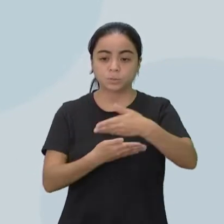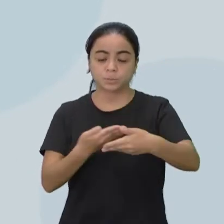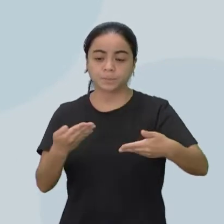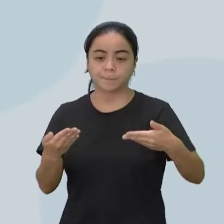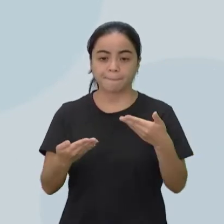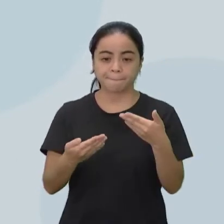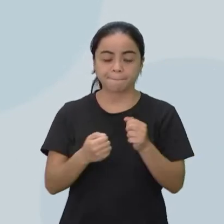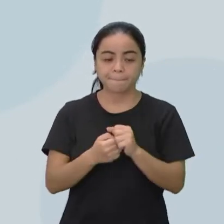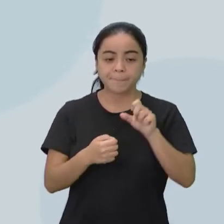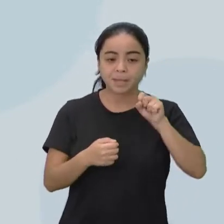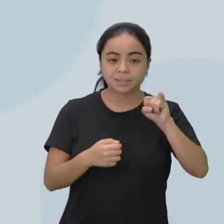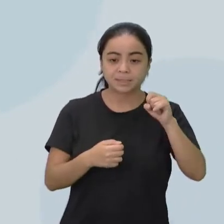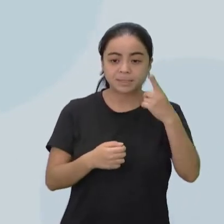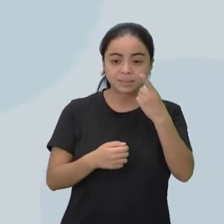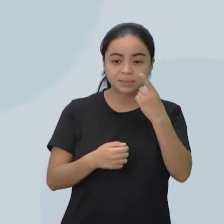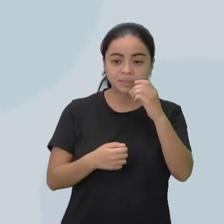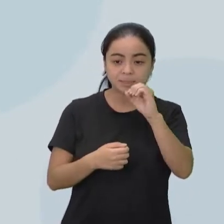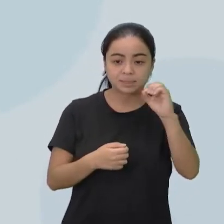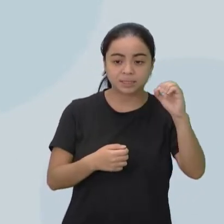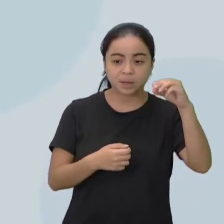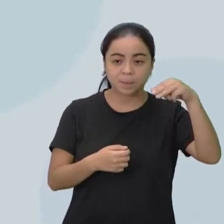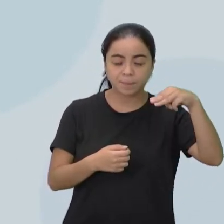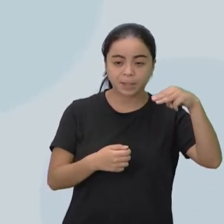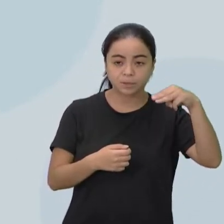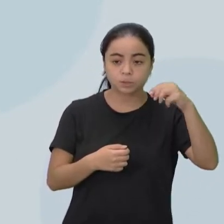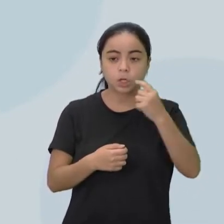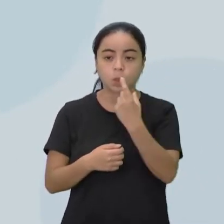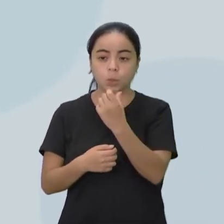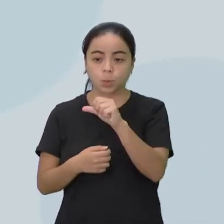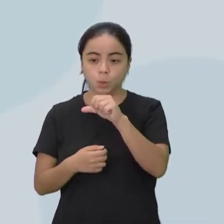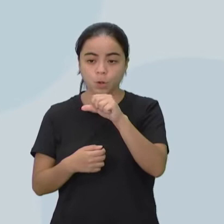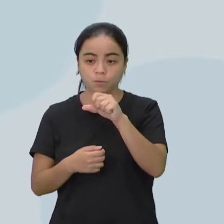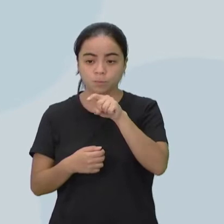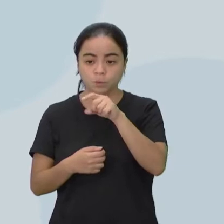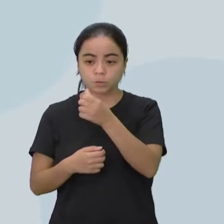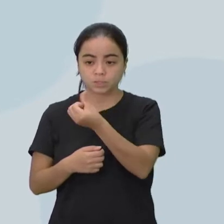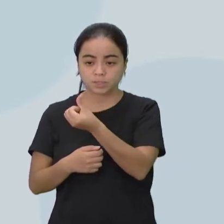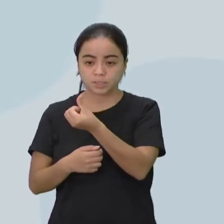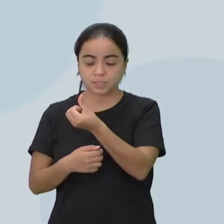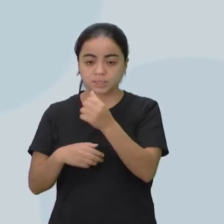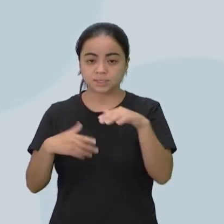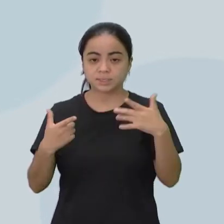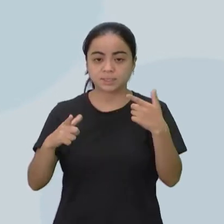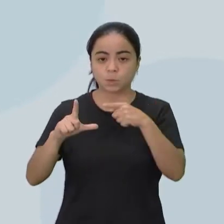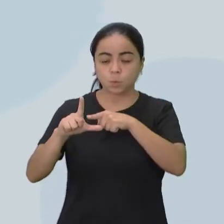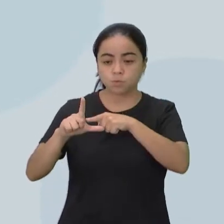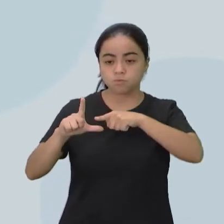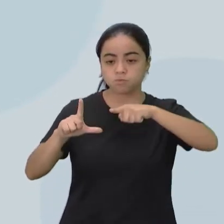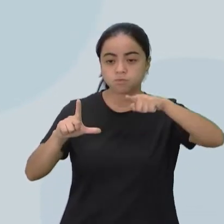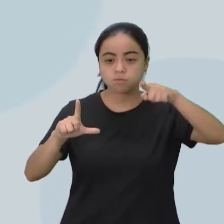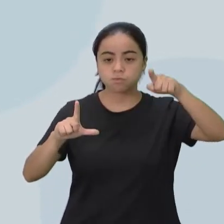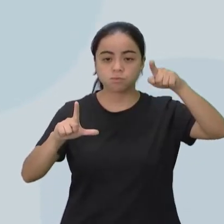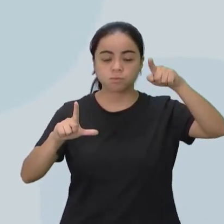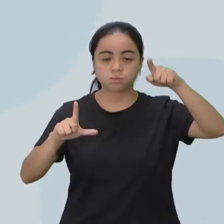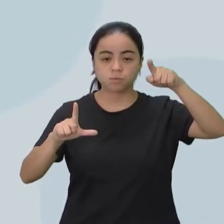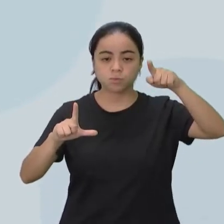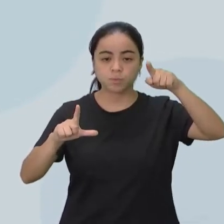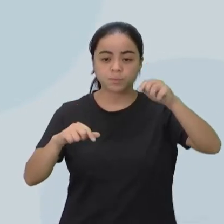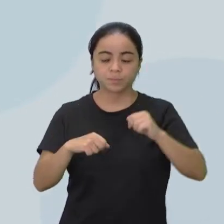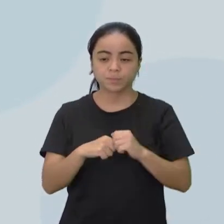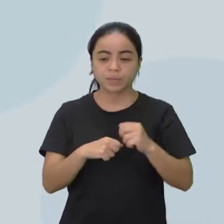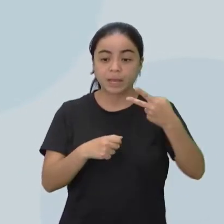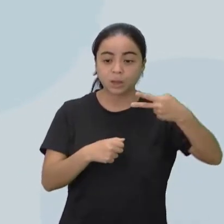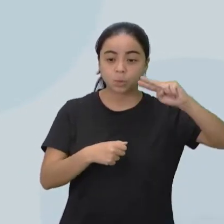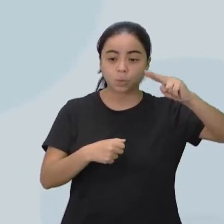né? 100 metros em 9,6, então 200 metros, o dobro de 9,6, né? Que é o dobro da